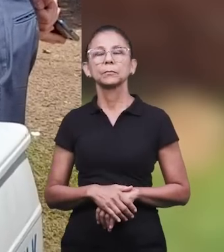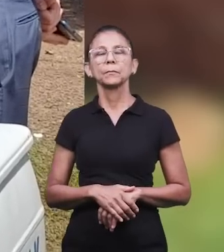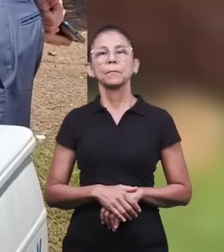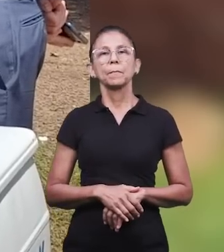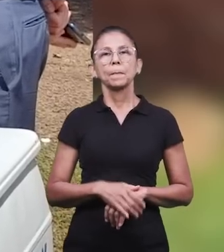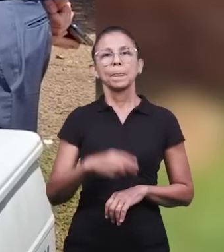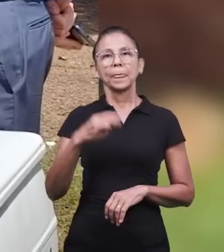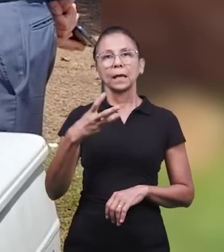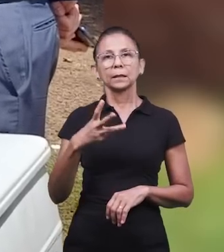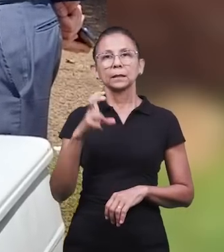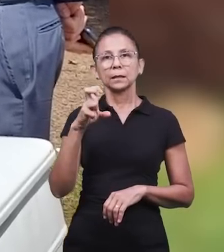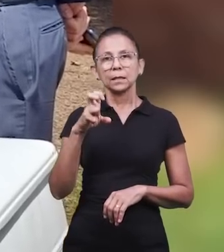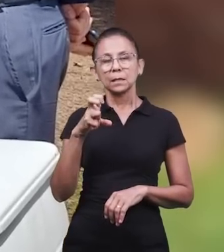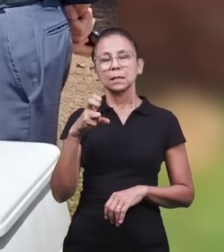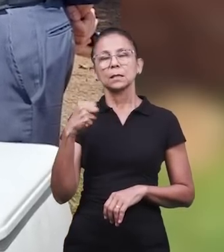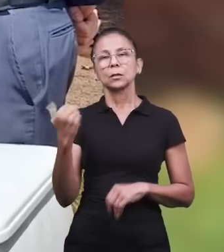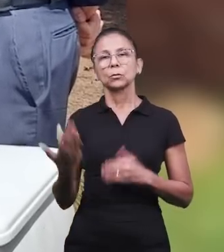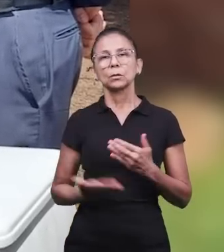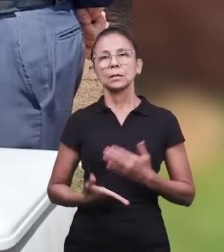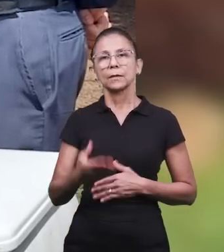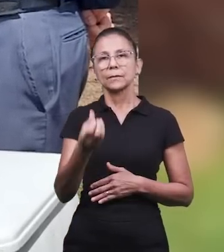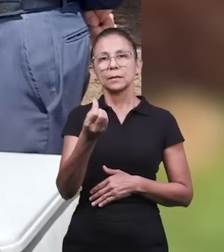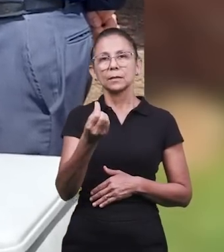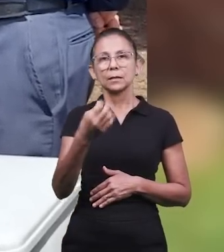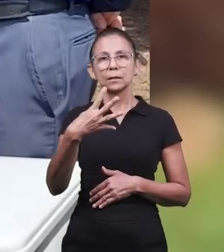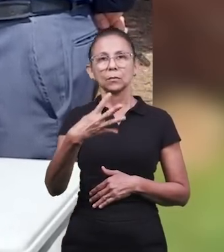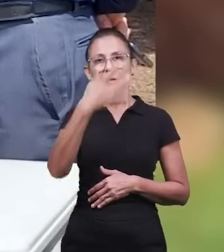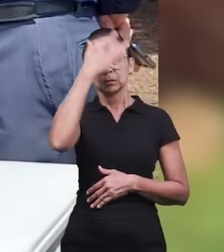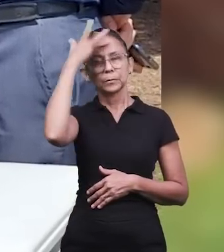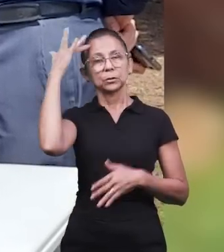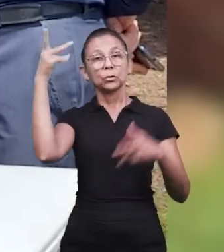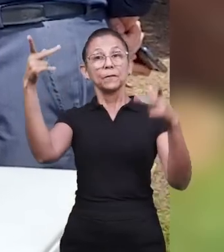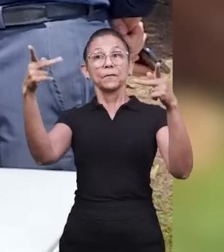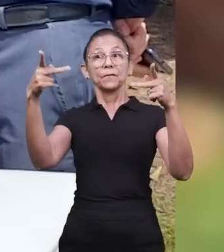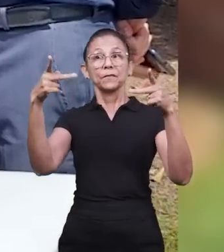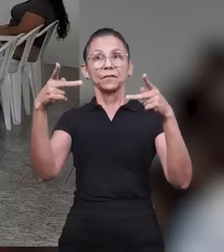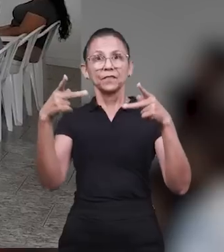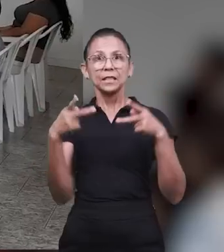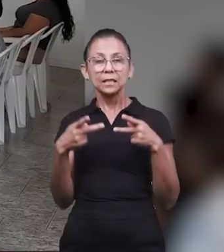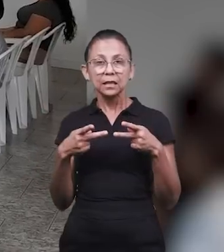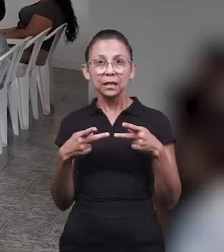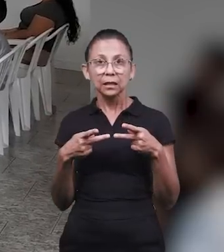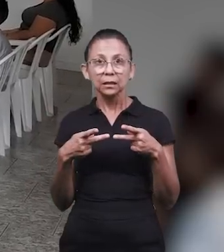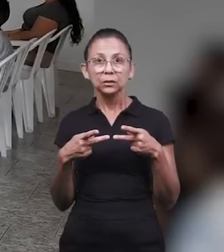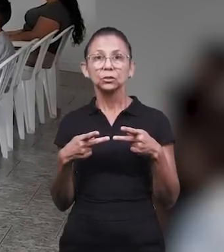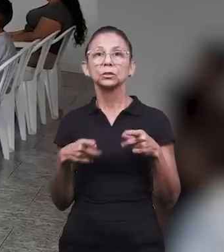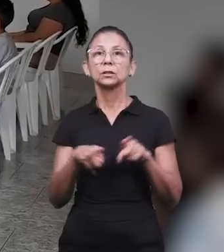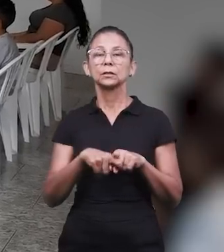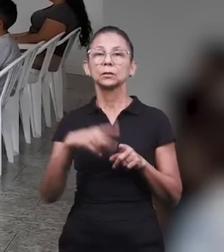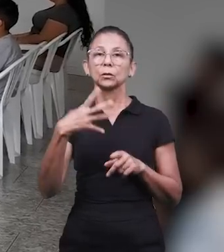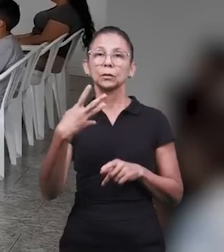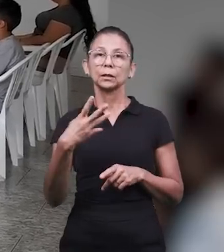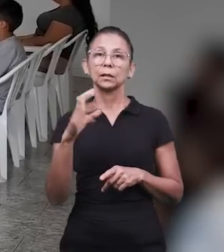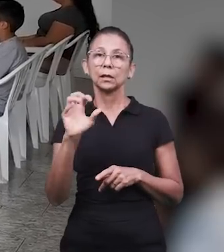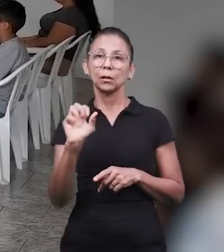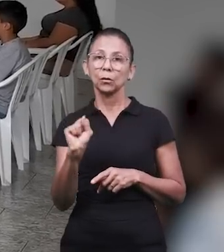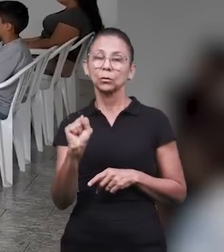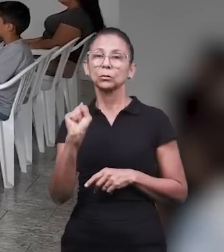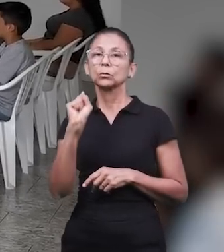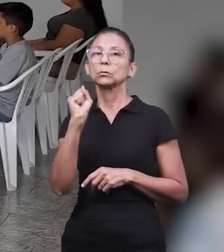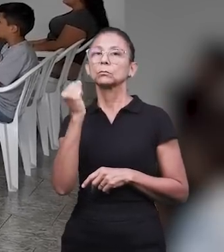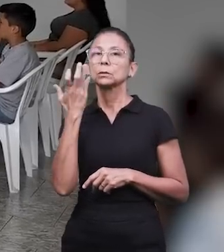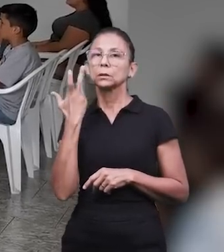membros, 64 visitantes, sendo de todos os visitantes 48 crianças. E depois um